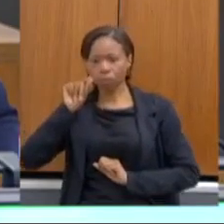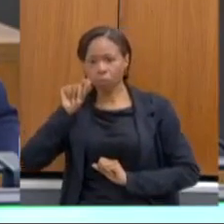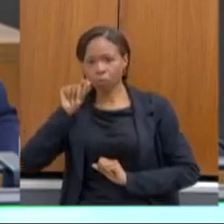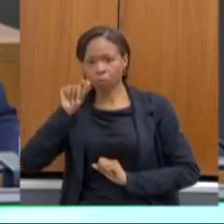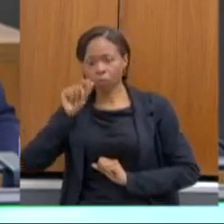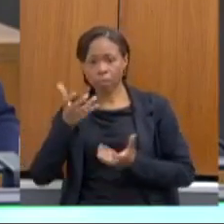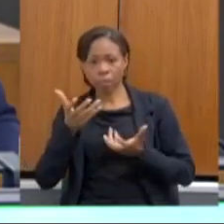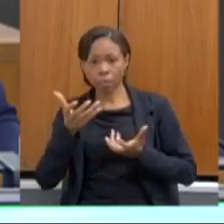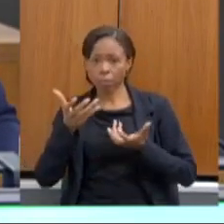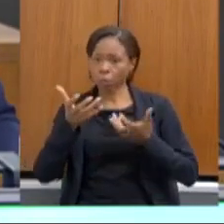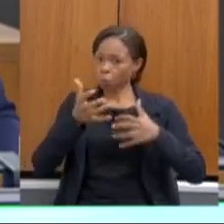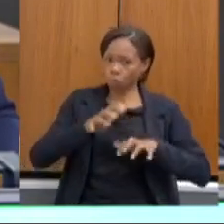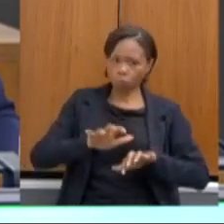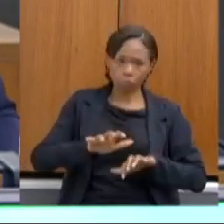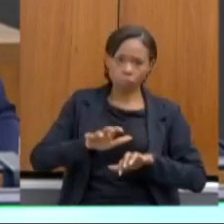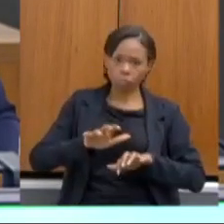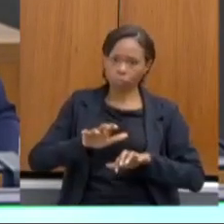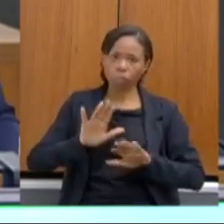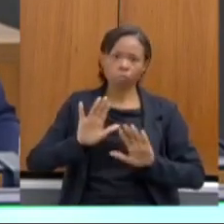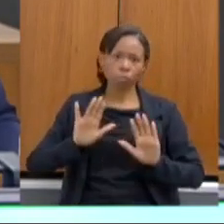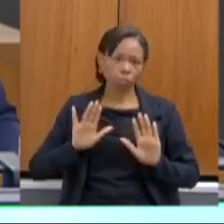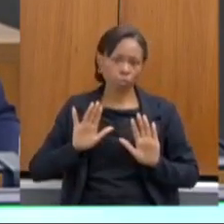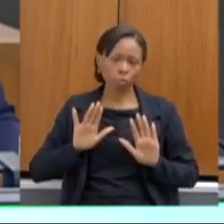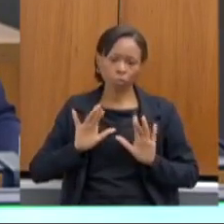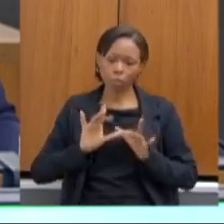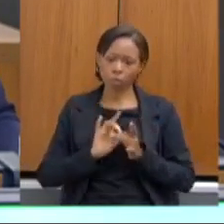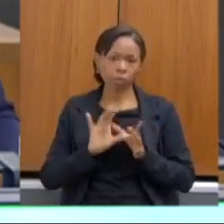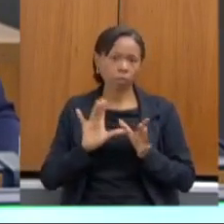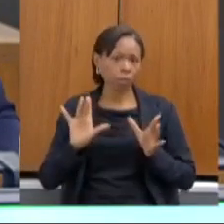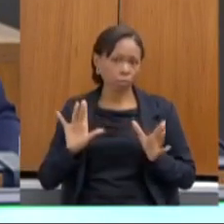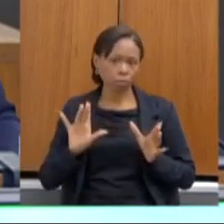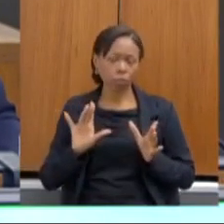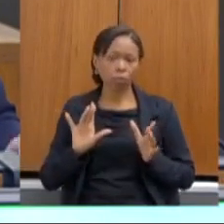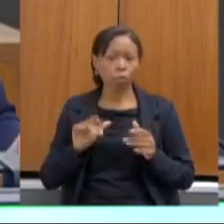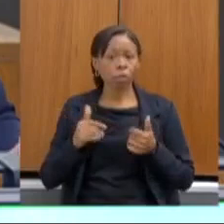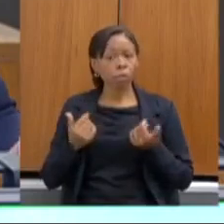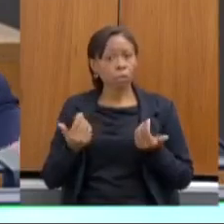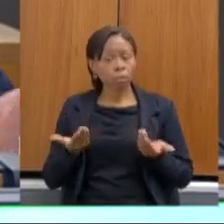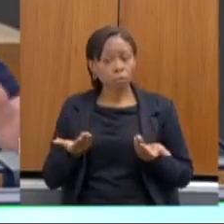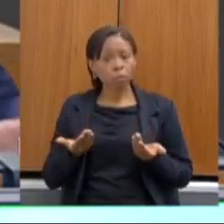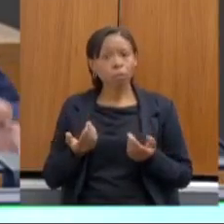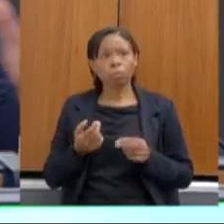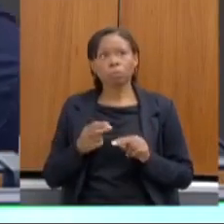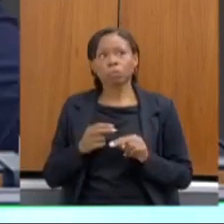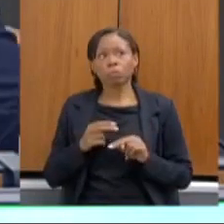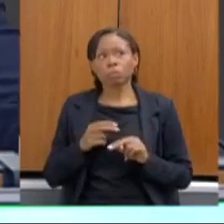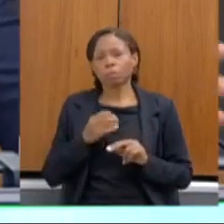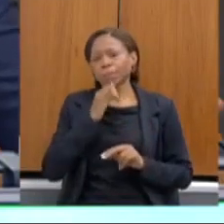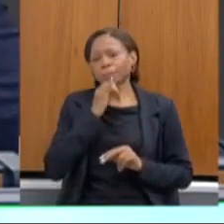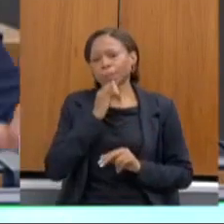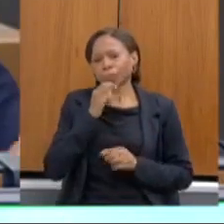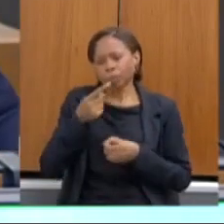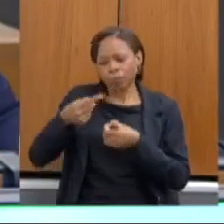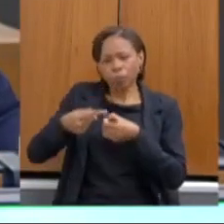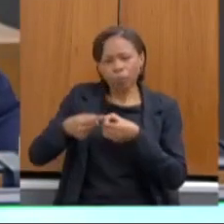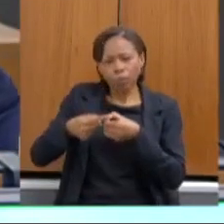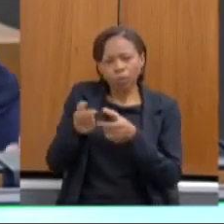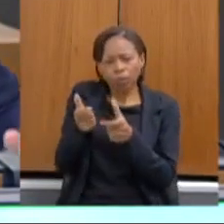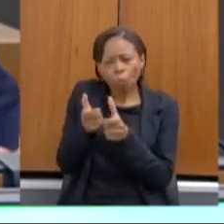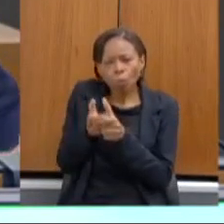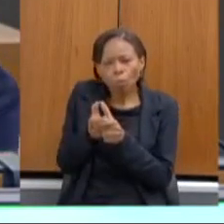em HD é um um desses fatores foi ver por exemplo município de pequeno porte